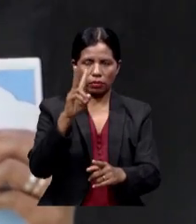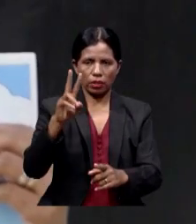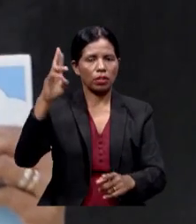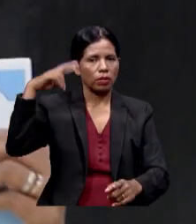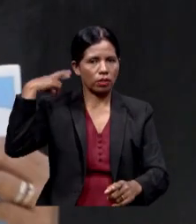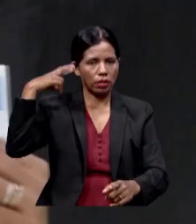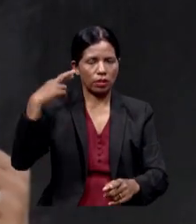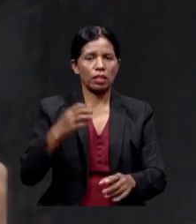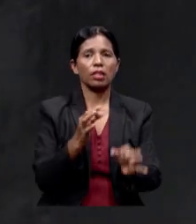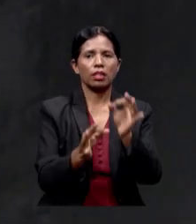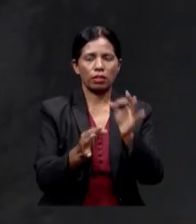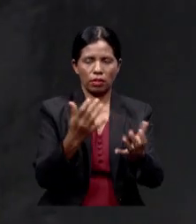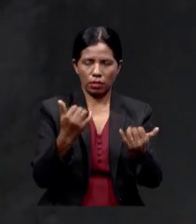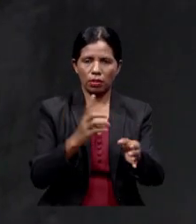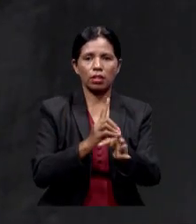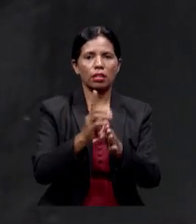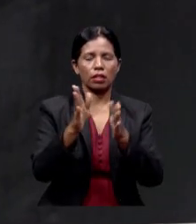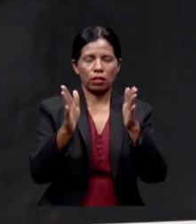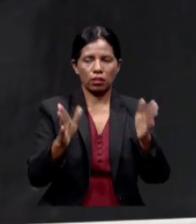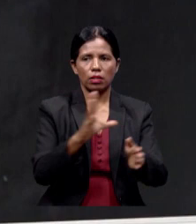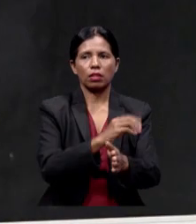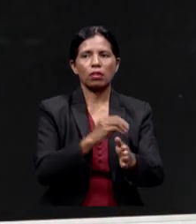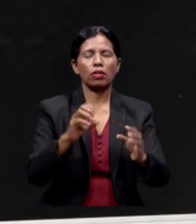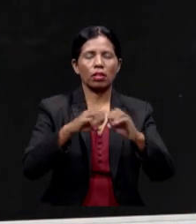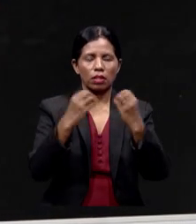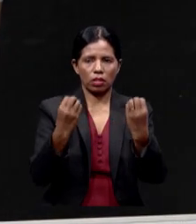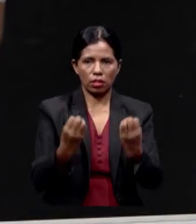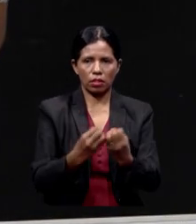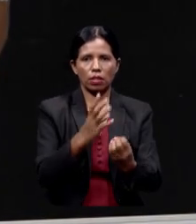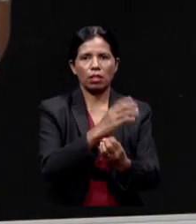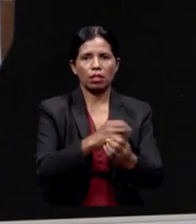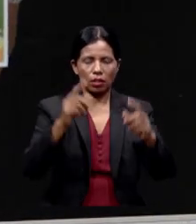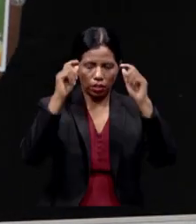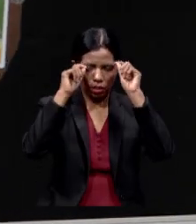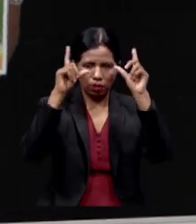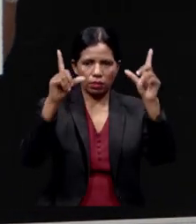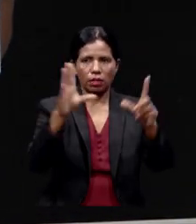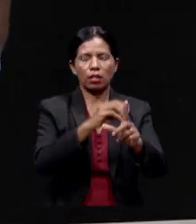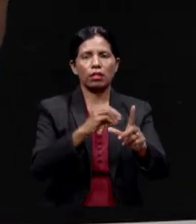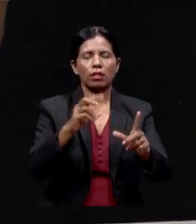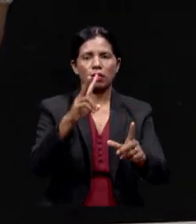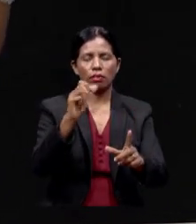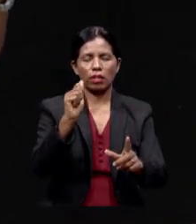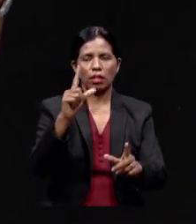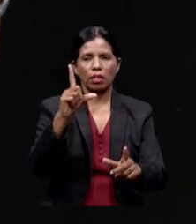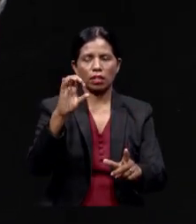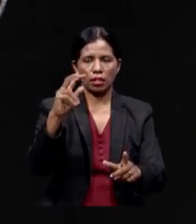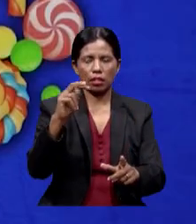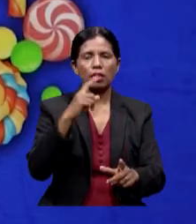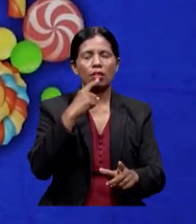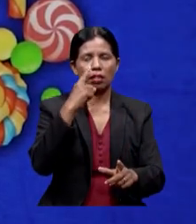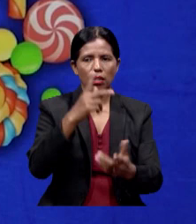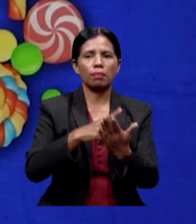MAS QUE NUNE DIRITUR EJECUTIVO FORUM ORGANJAÇÃO NÃO GOVERNAMENTAL TIMOR-LESTE VALENTIN DA COSTA PINTU HATETEN